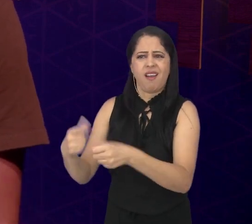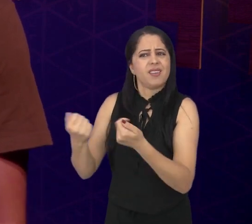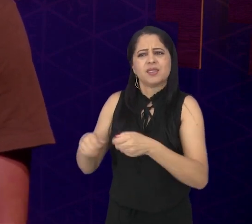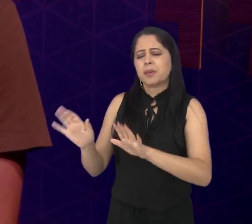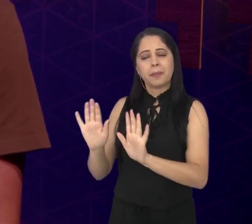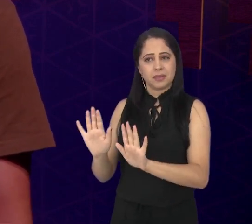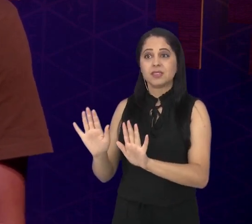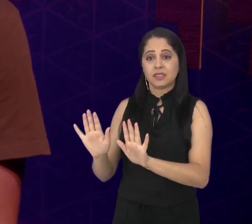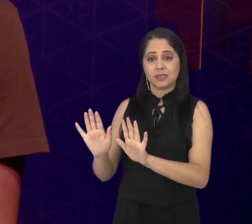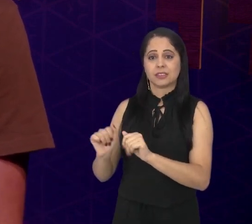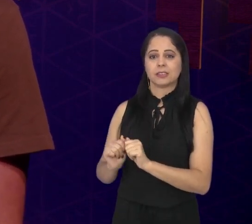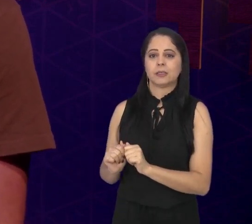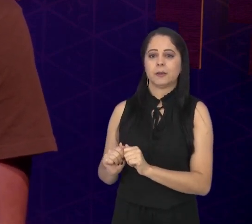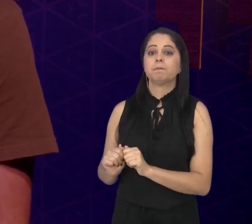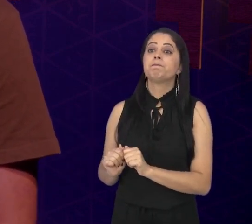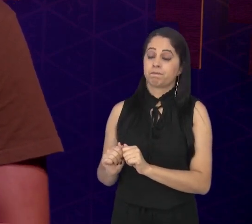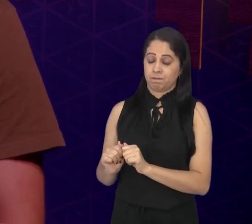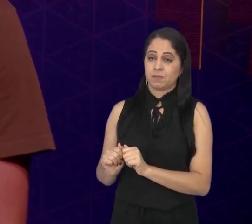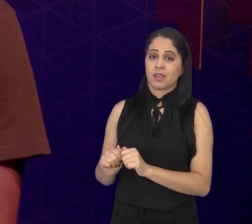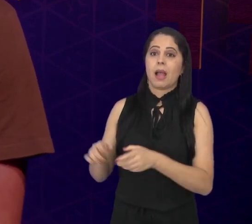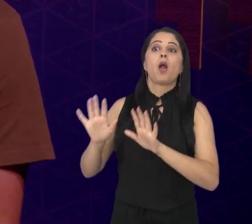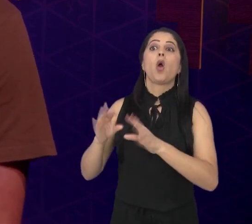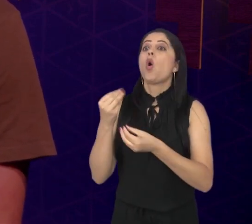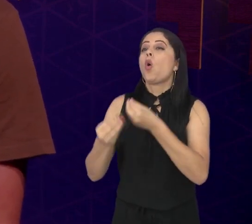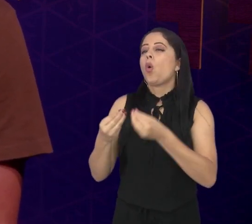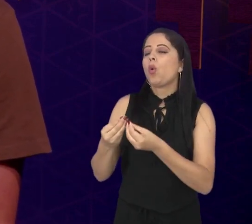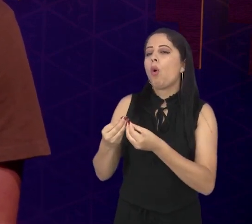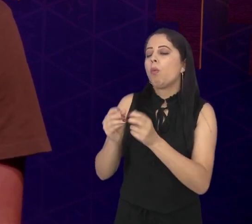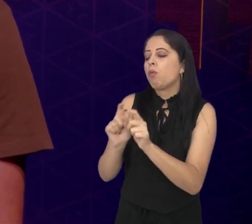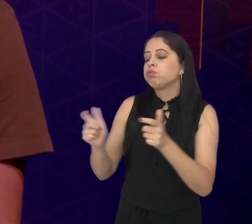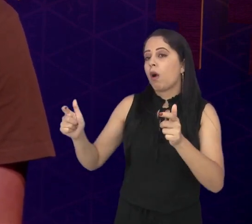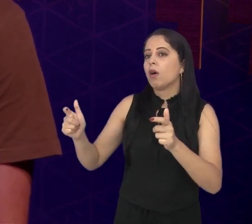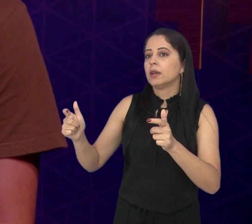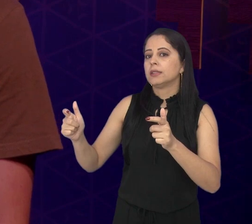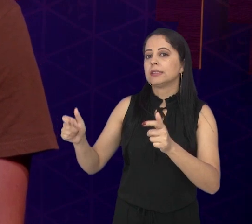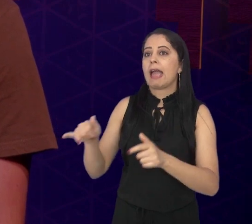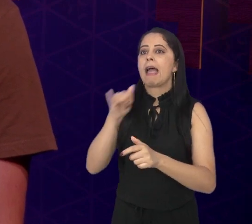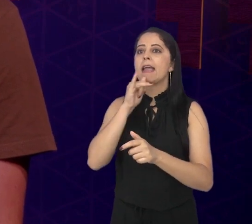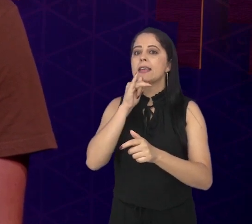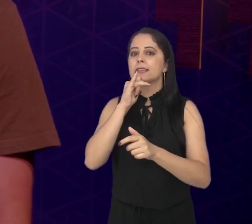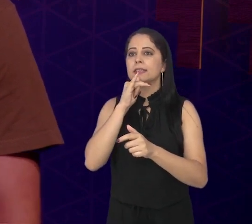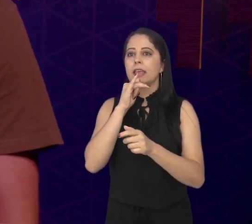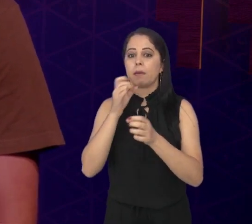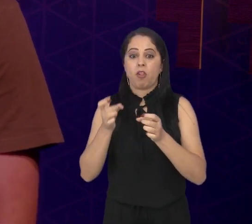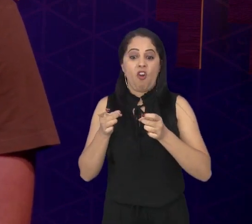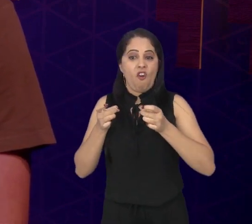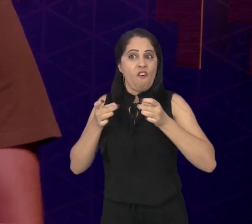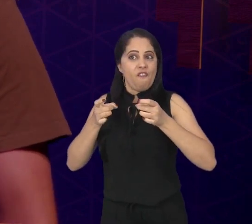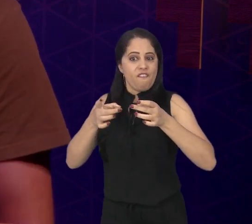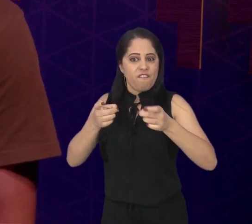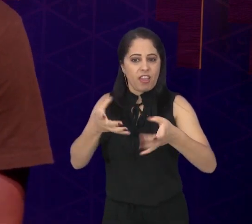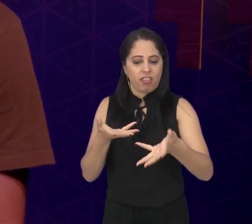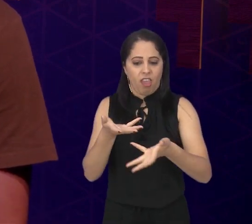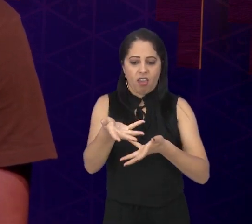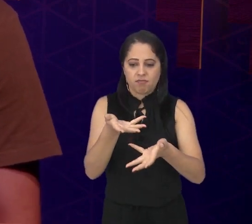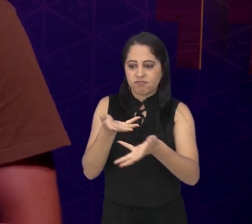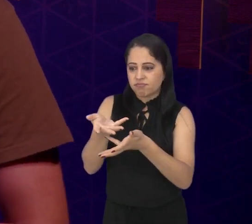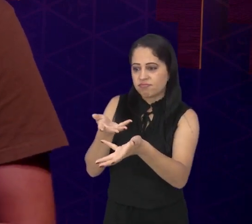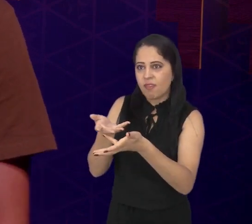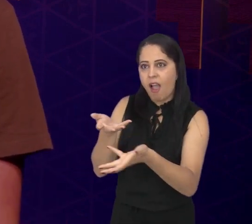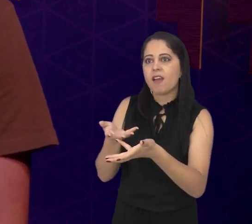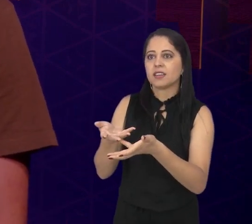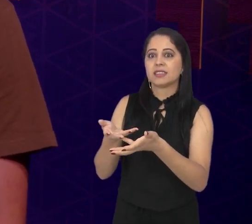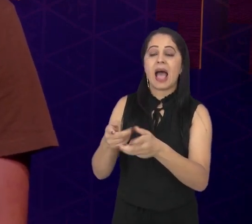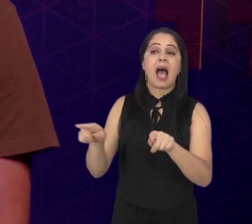né, a extensão territorial dele. Uhum. Isso se dá através das relações internacionais. Quanto mais parceiros comerciais